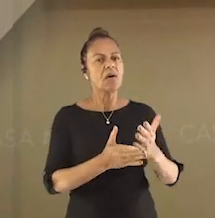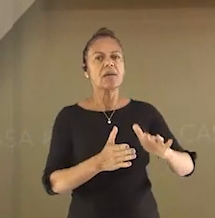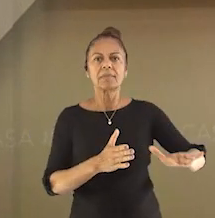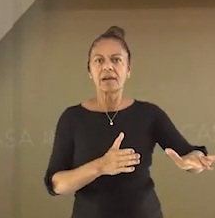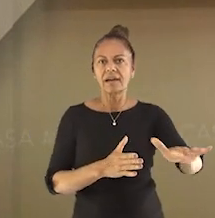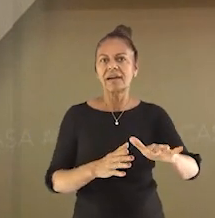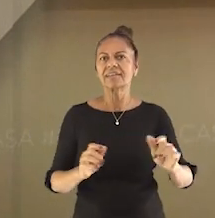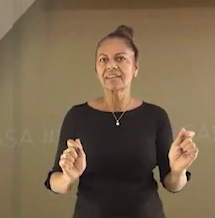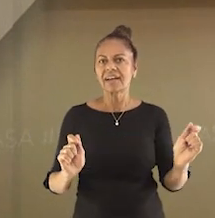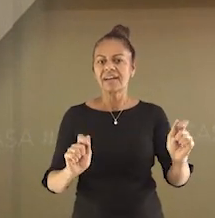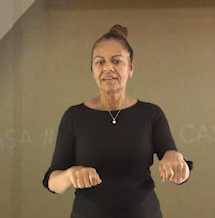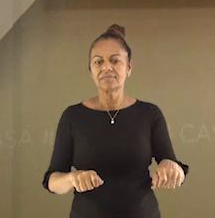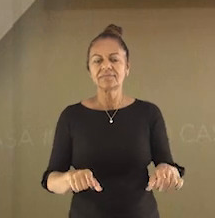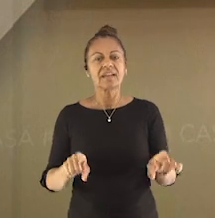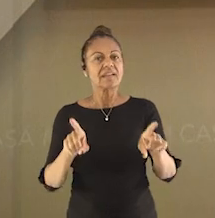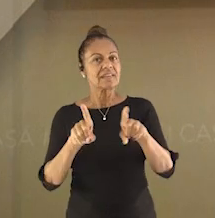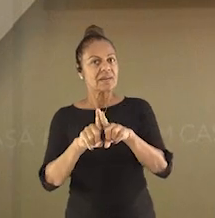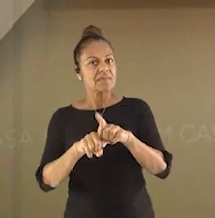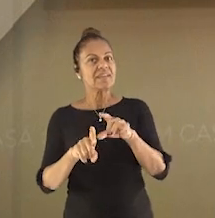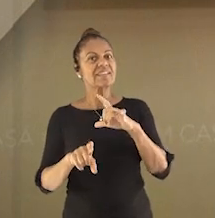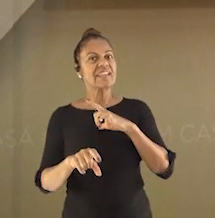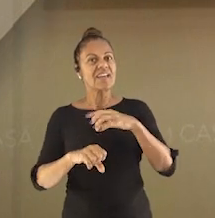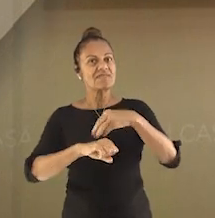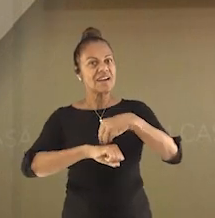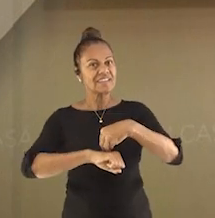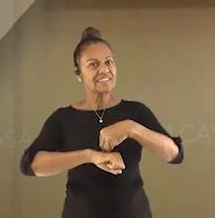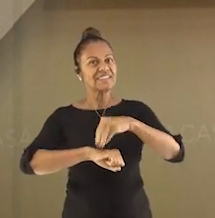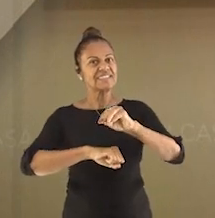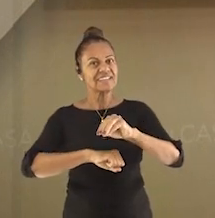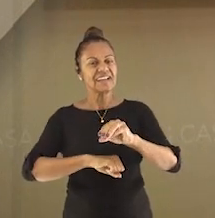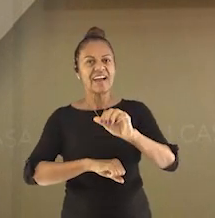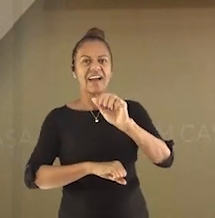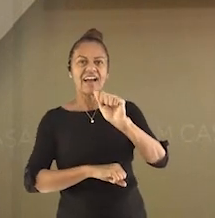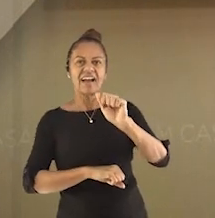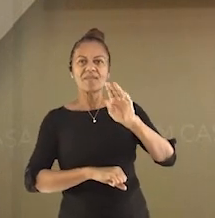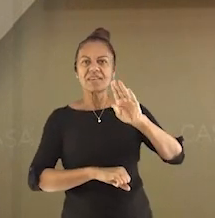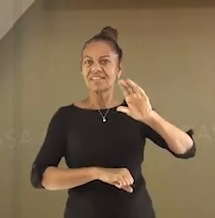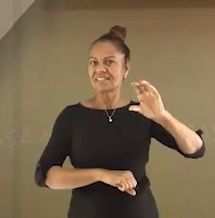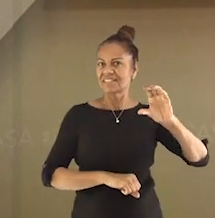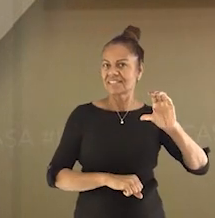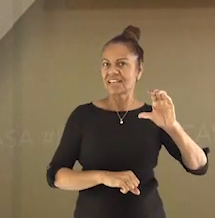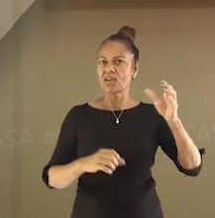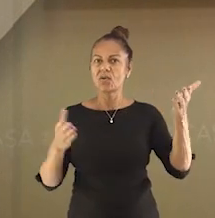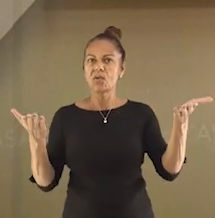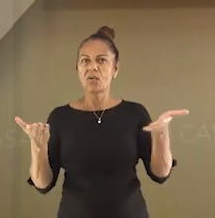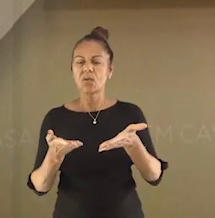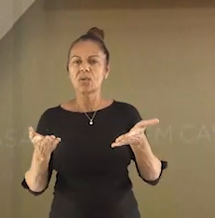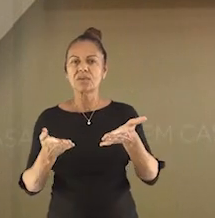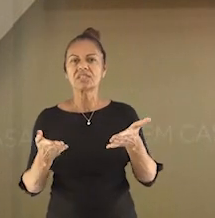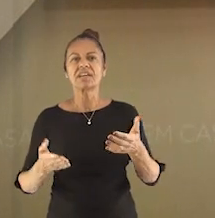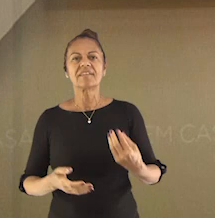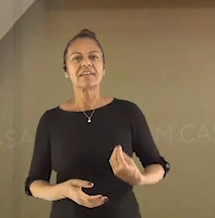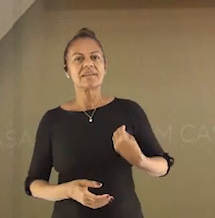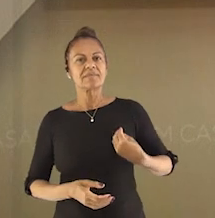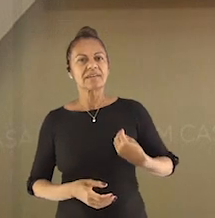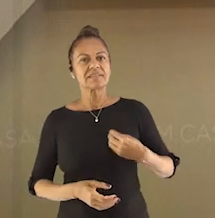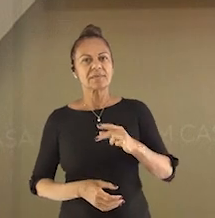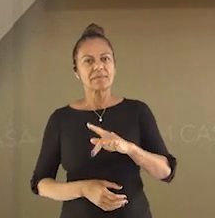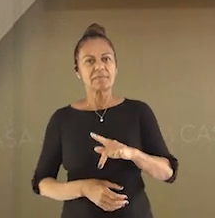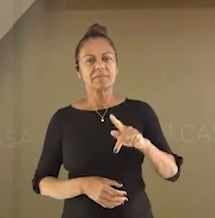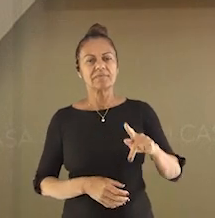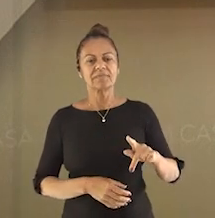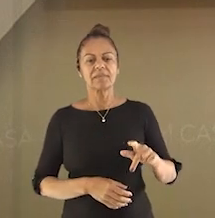ainda temos a dica de alfabetização de hoje, super legal. E a dica será com a participação da